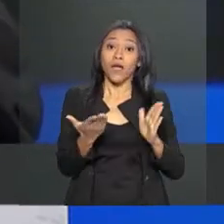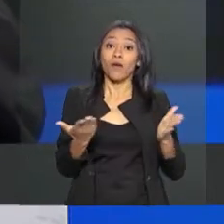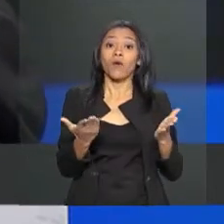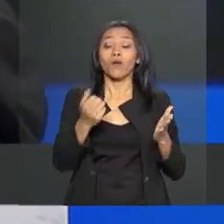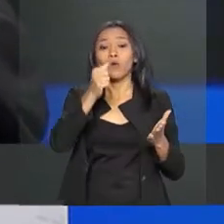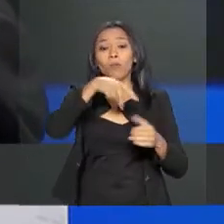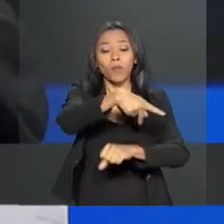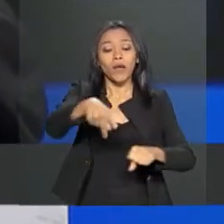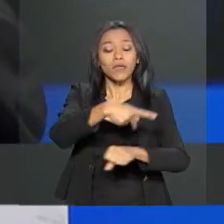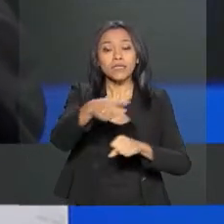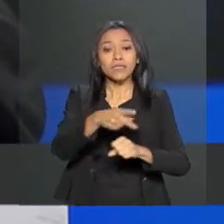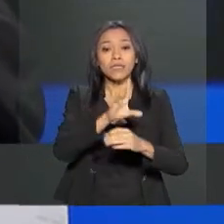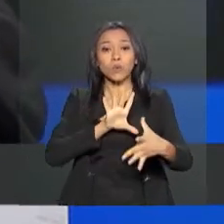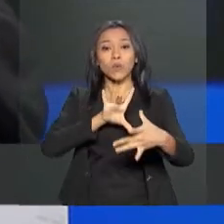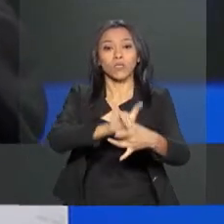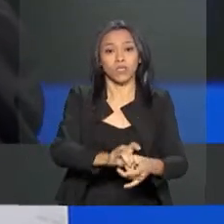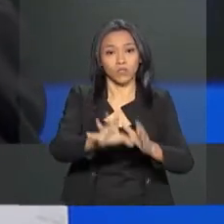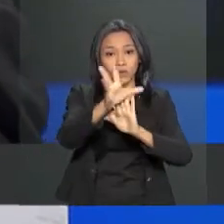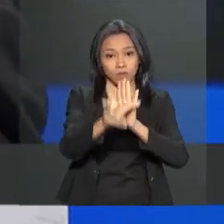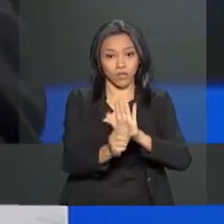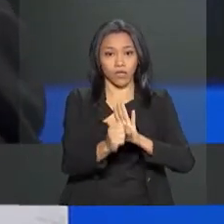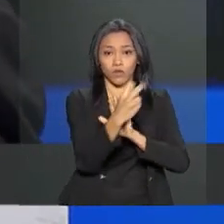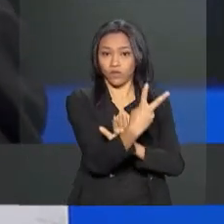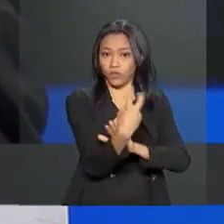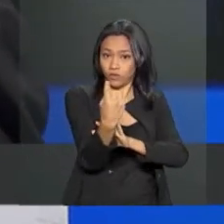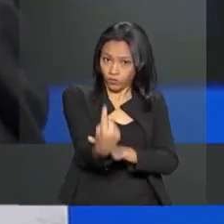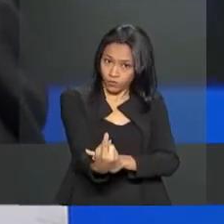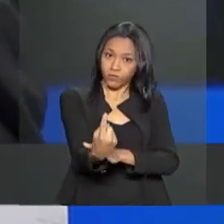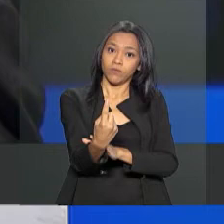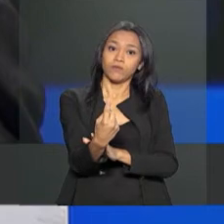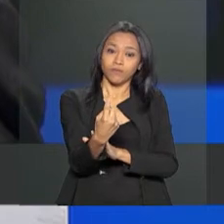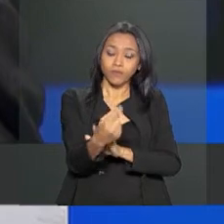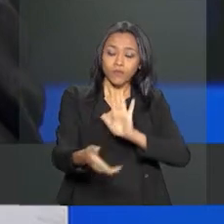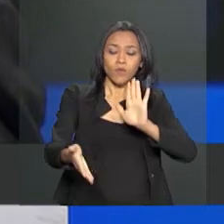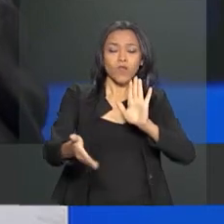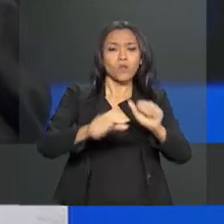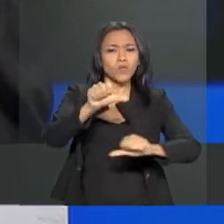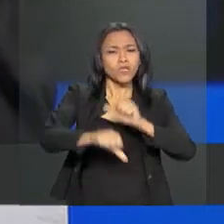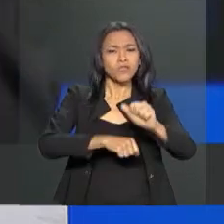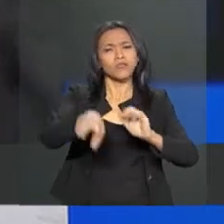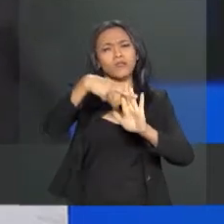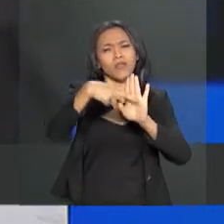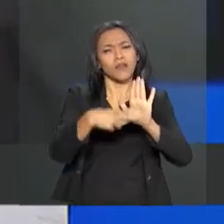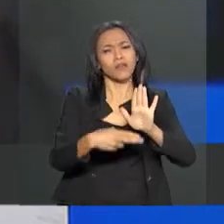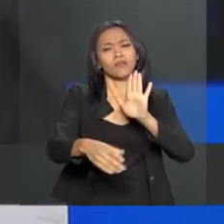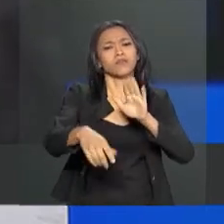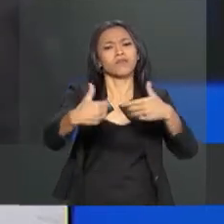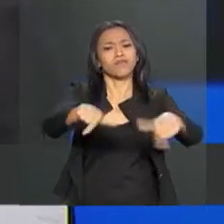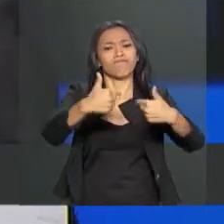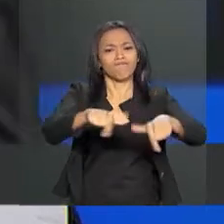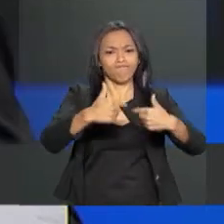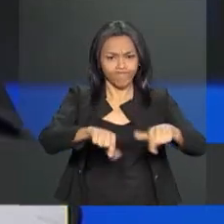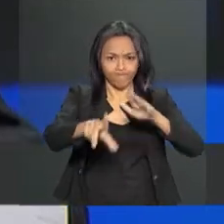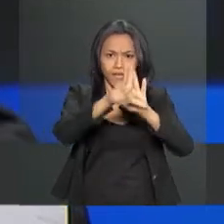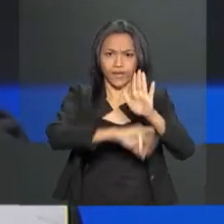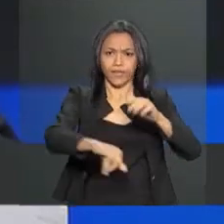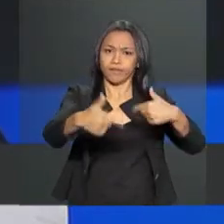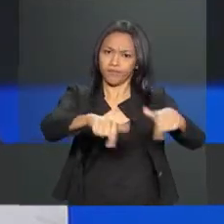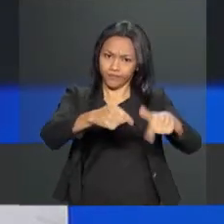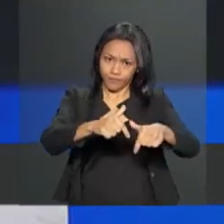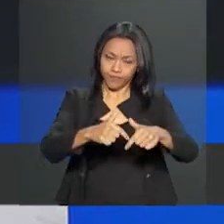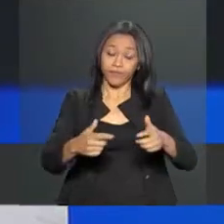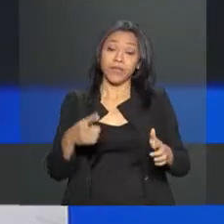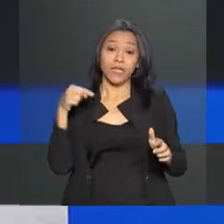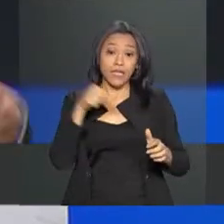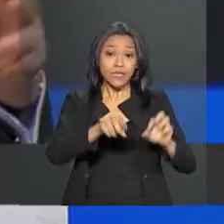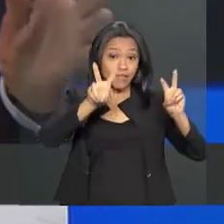XXI, com a reforma trabalhista, com a modernização trabalhista. E neste tópico eu tenho, digamos